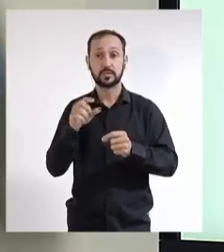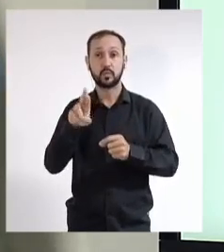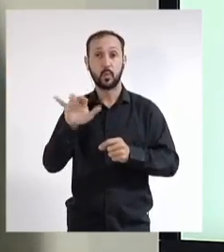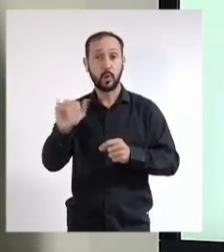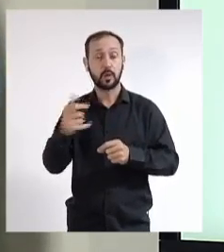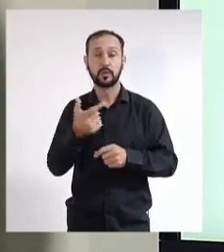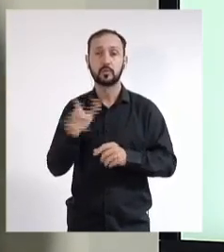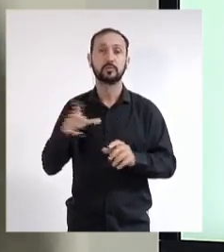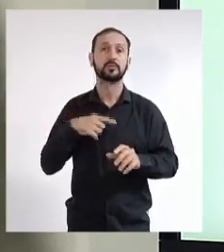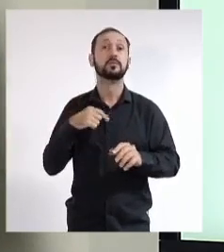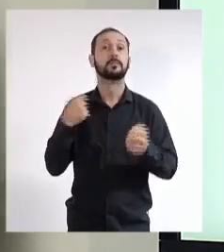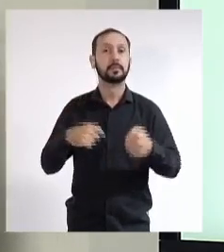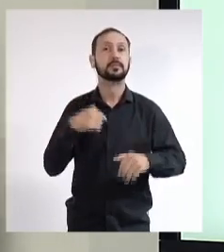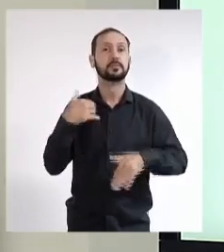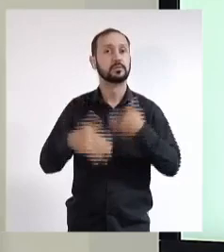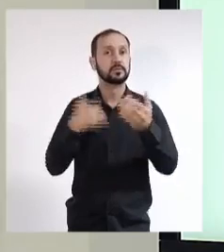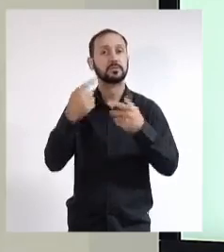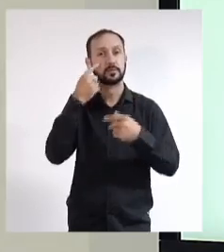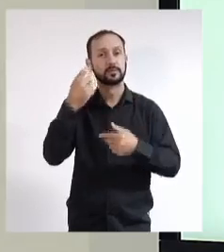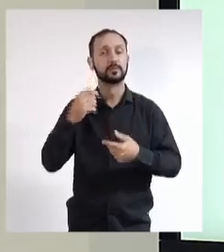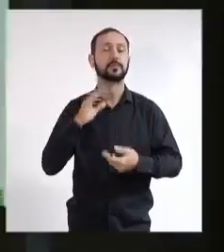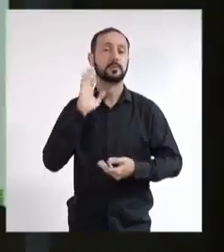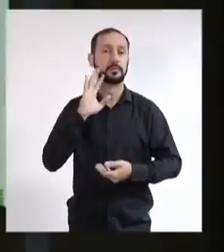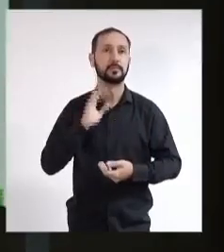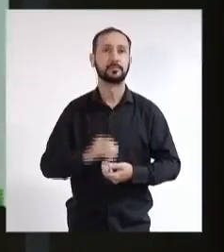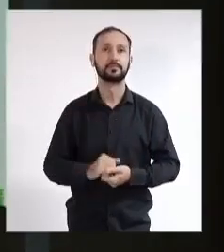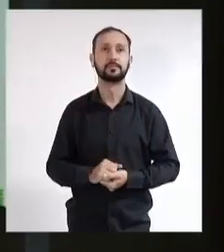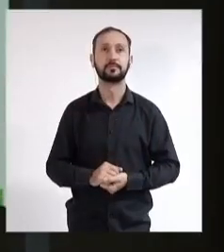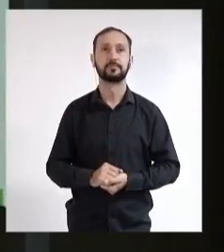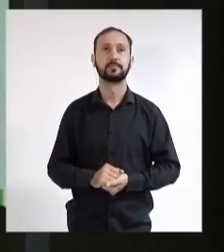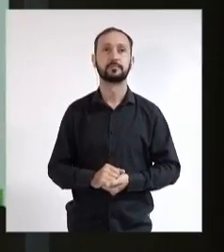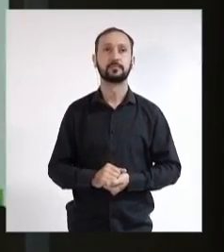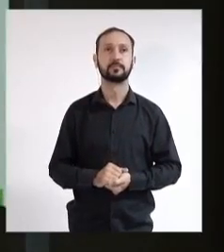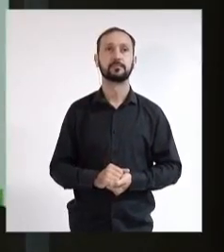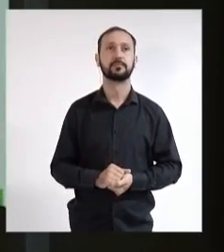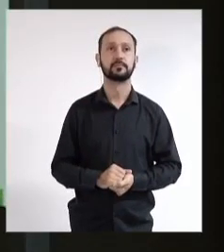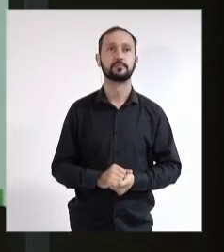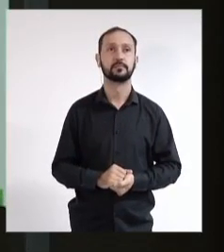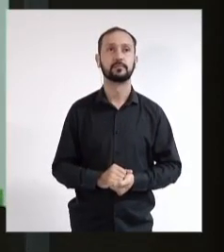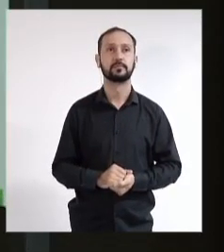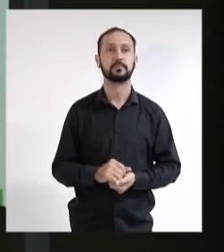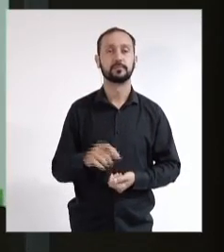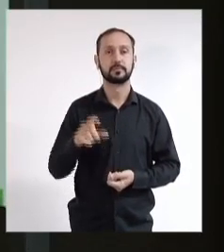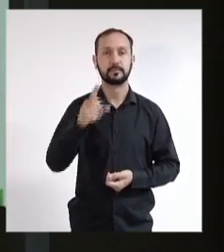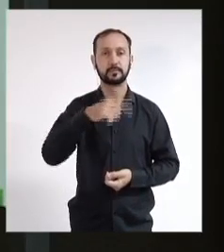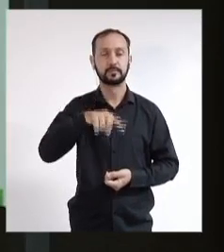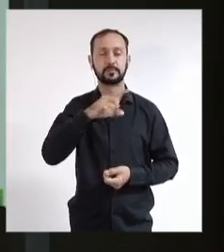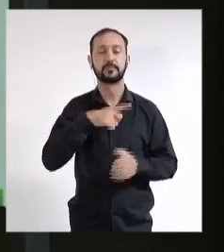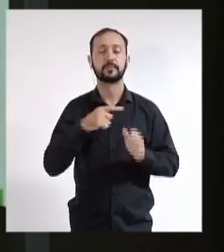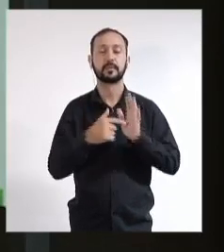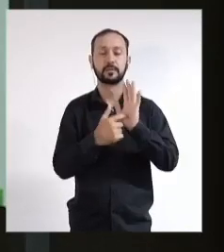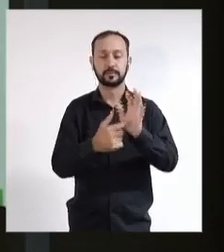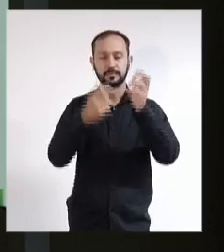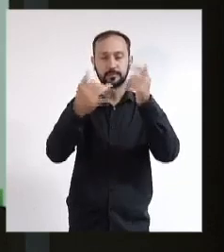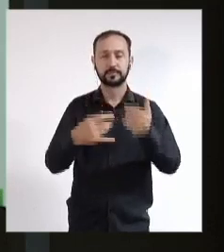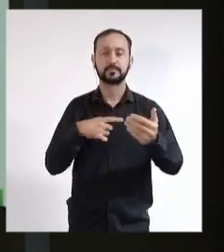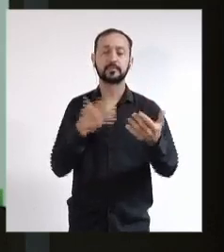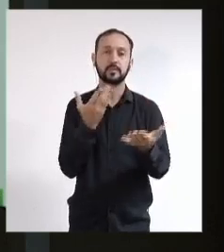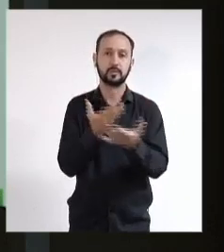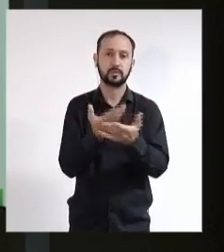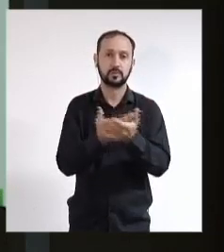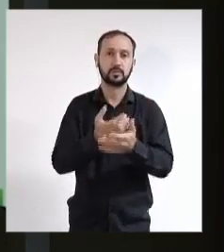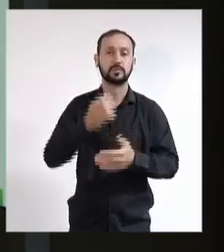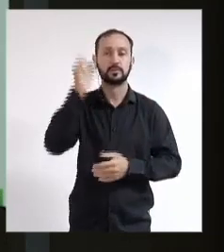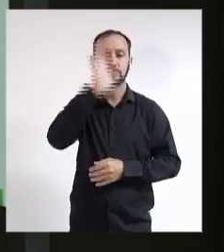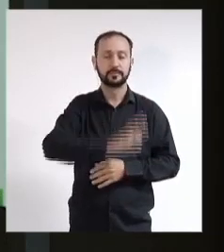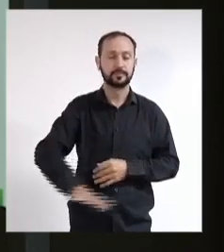gente pode ter um desenvolvimento muito interessante aqui ricardo marcelo só que é para dizer pra vocês que existe um estudo né no nível nacional